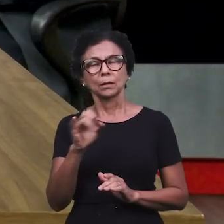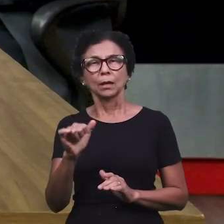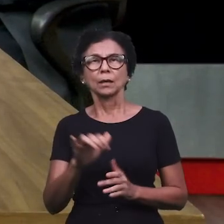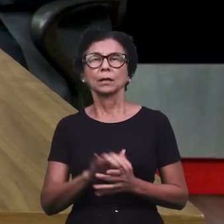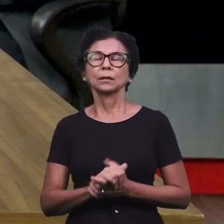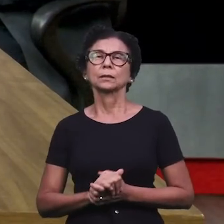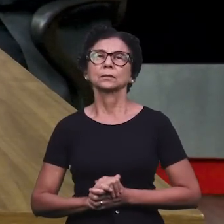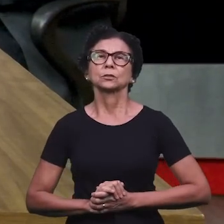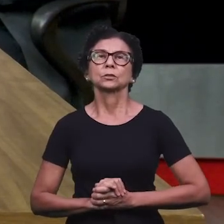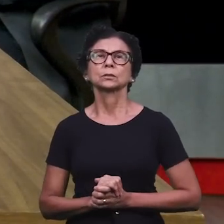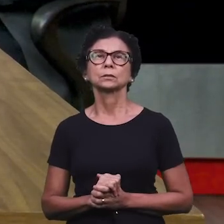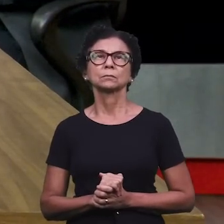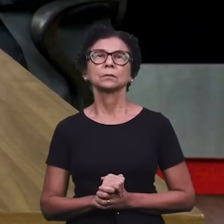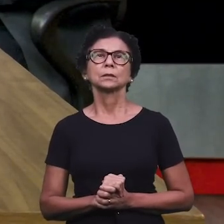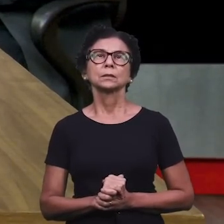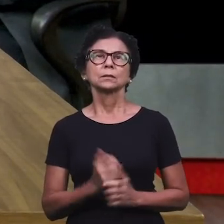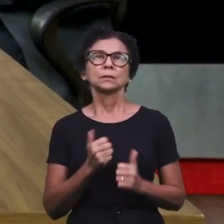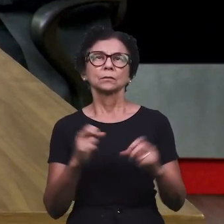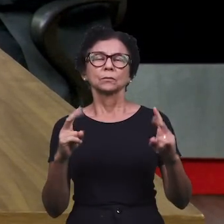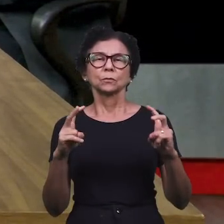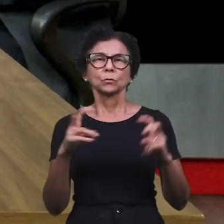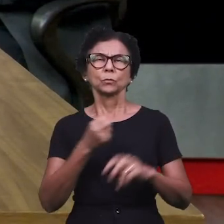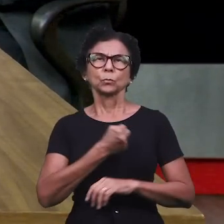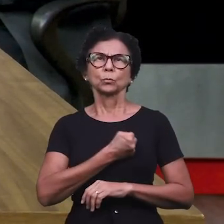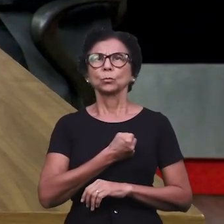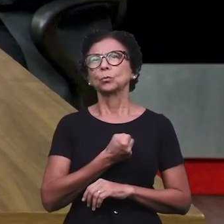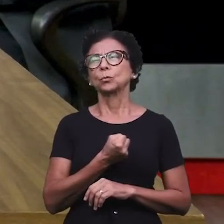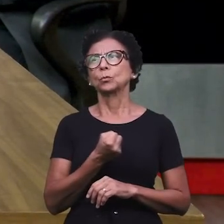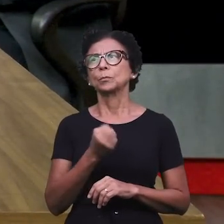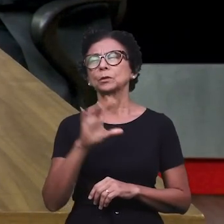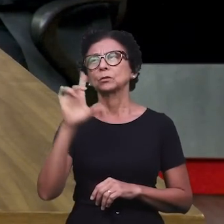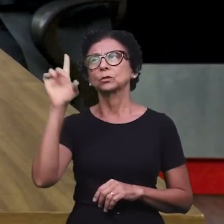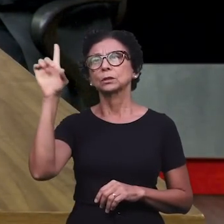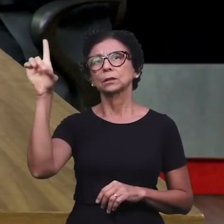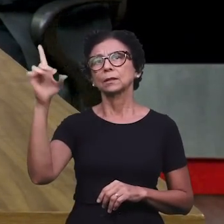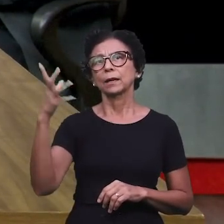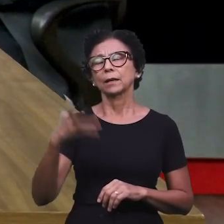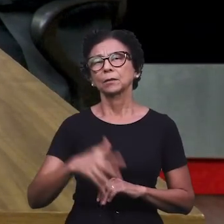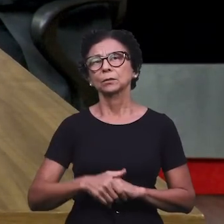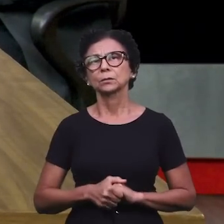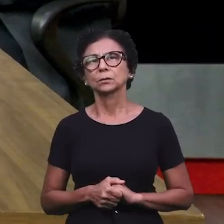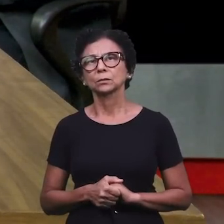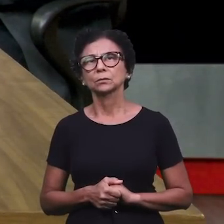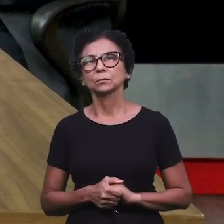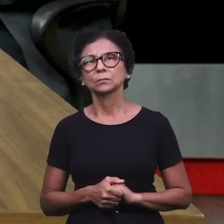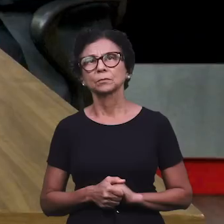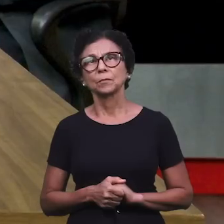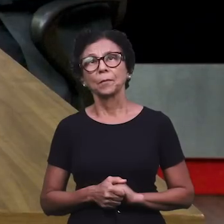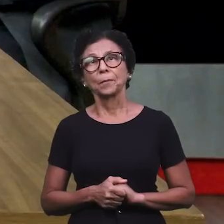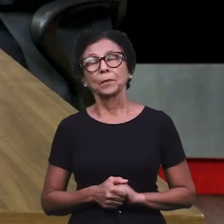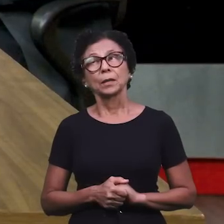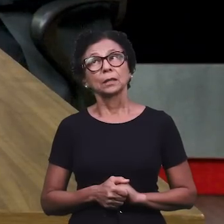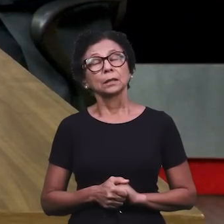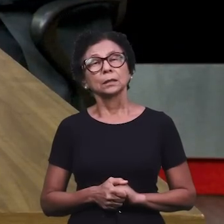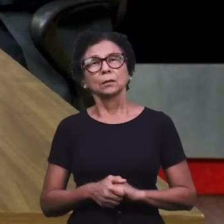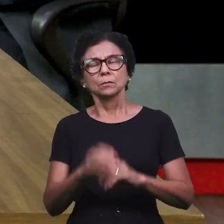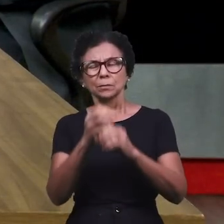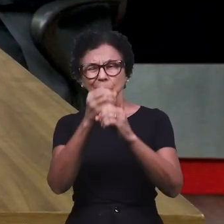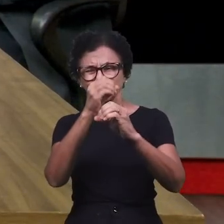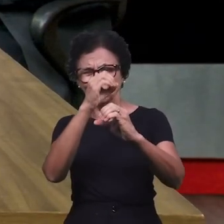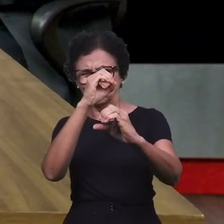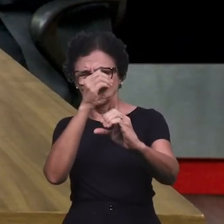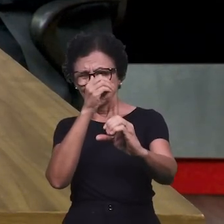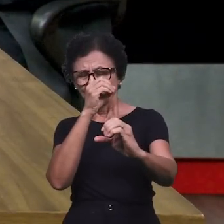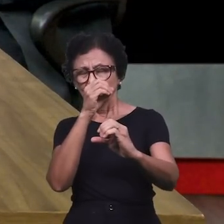de Deus. Por quê? É um número que aparece tanto no universo macroscópico quanto no microscópio. Então é uma assinatura de Deus